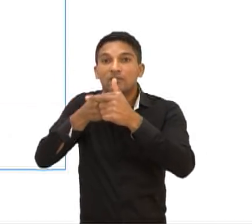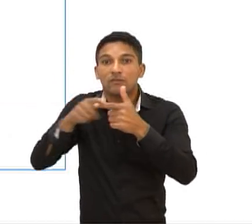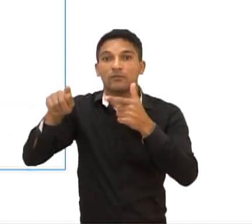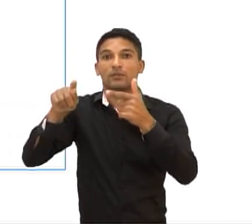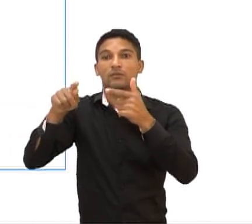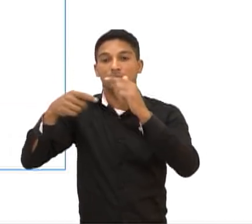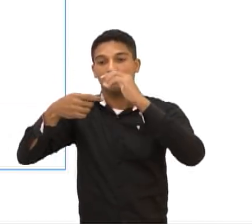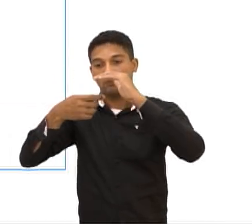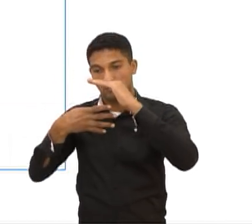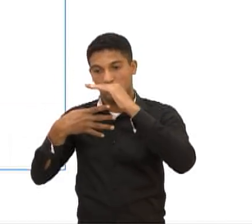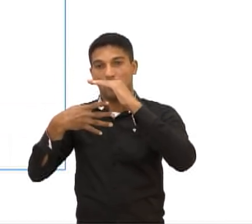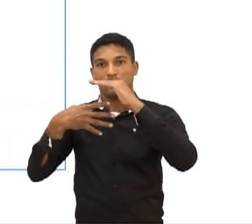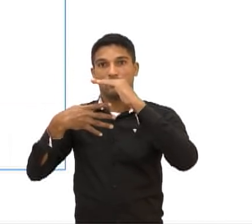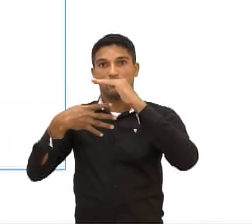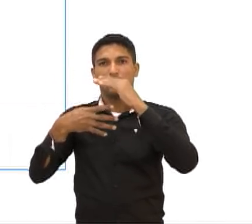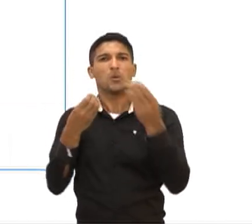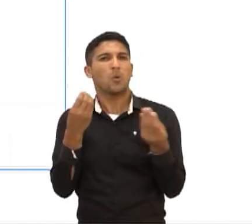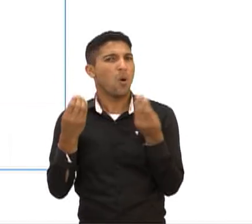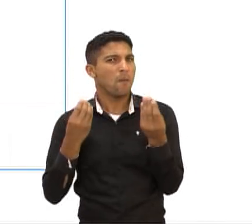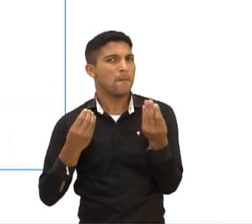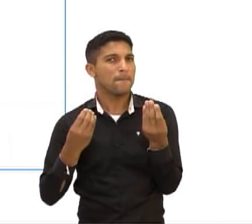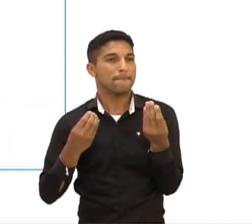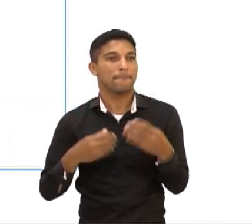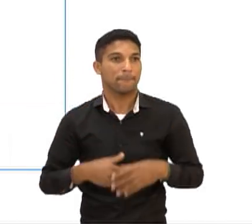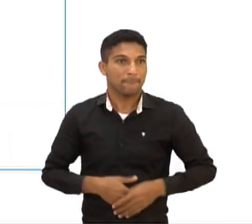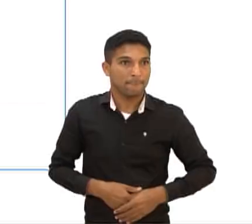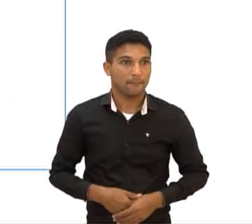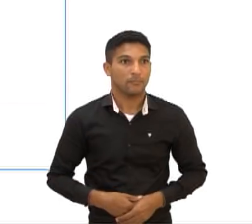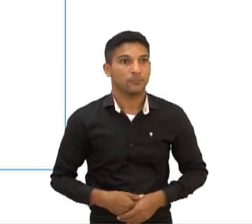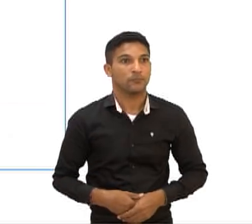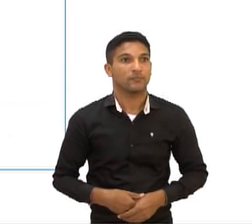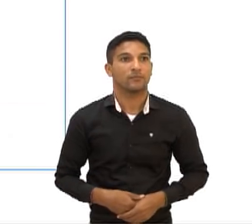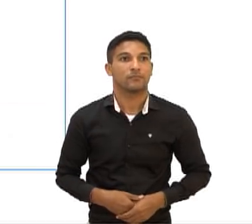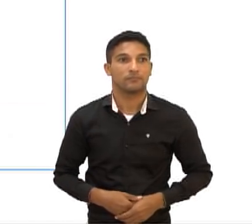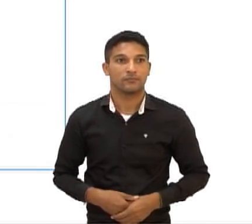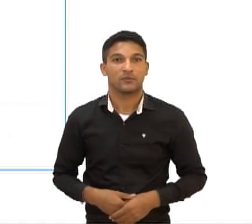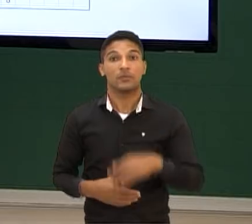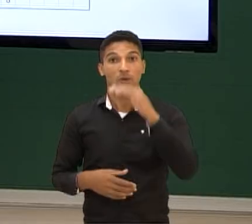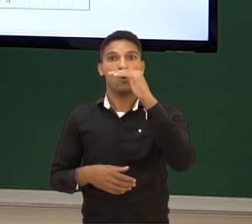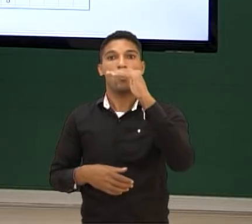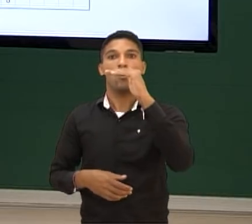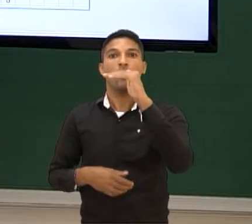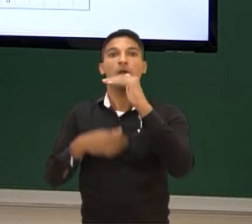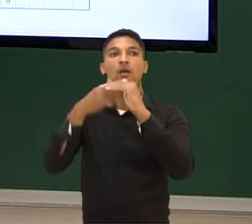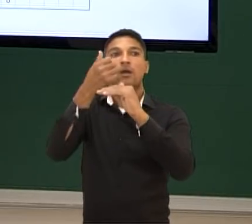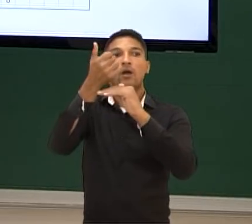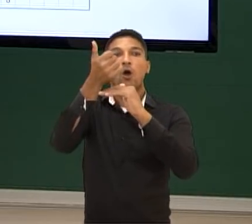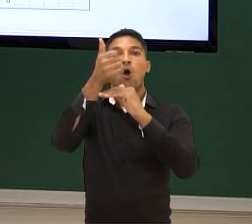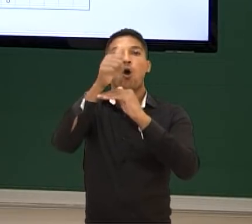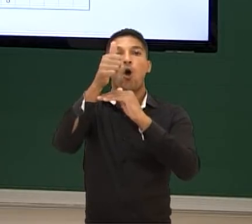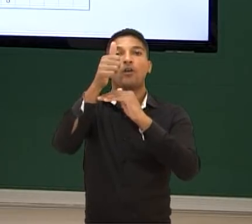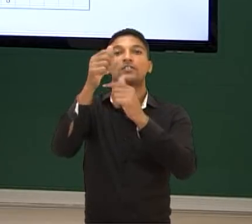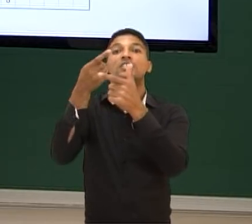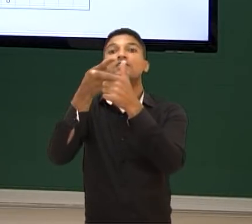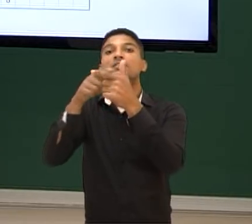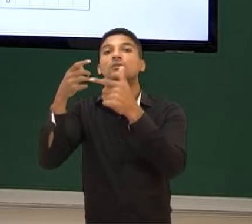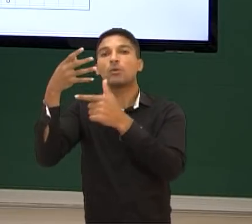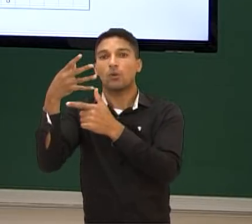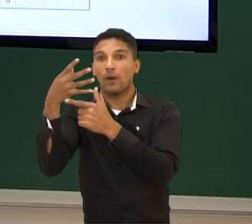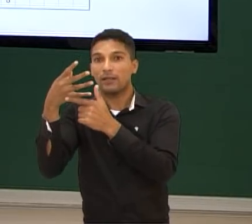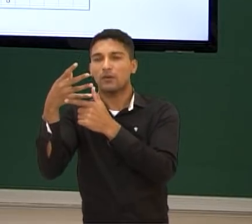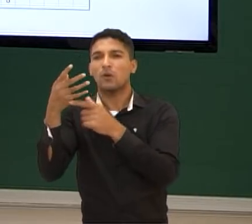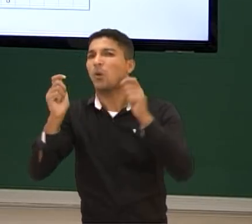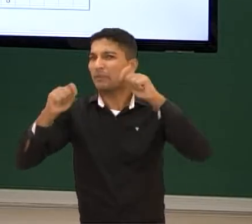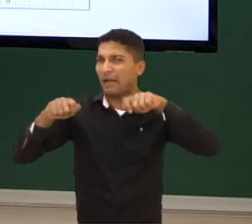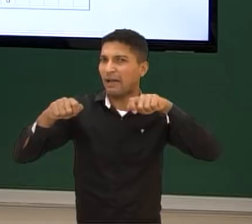que aconteceu aqui? Acompanhem comigo no slide. Eu peguei primeiro aqui o 11. O 11 na tabuada do 4, porque começo verificando qual